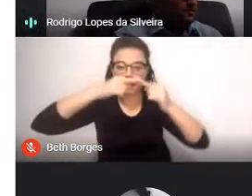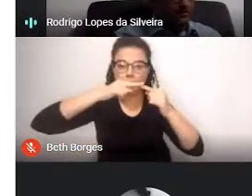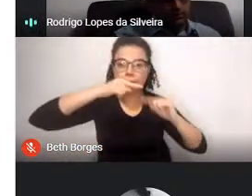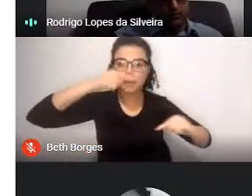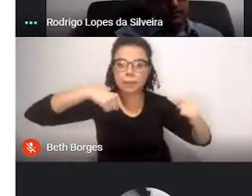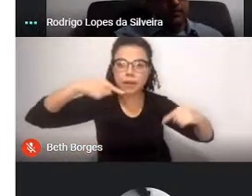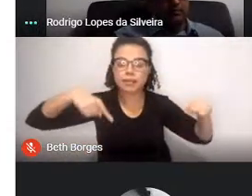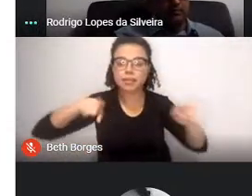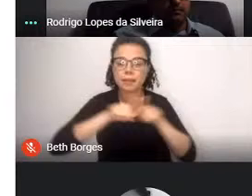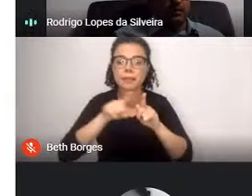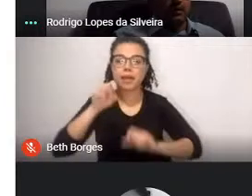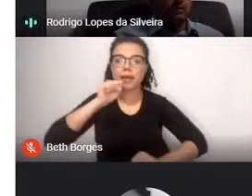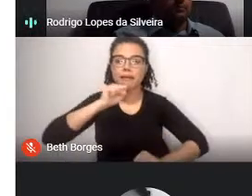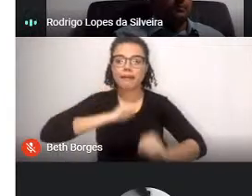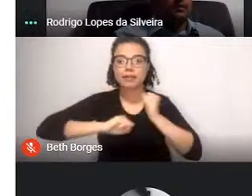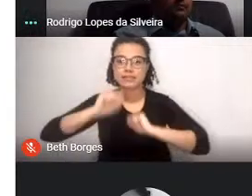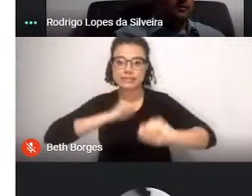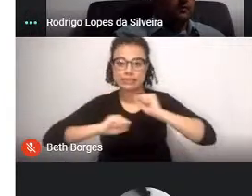pessoa está apresentando,